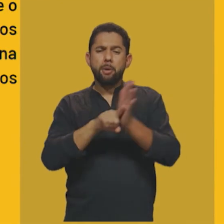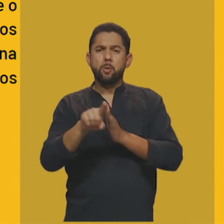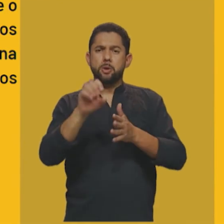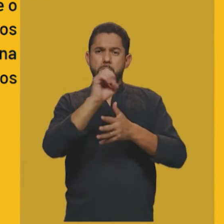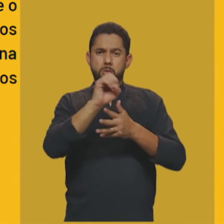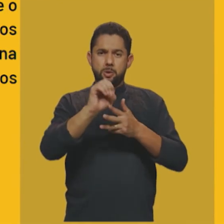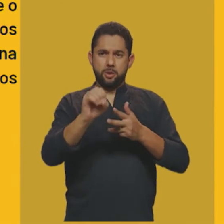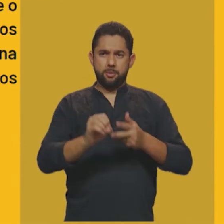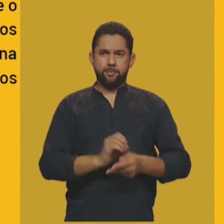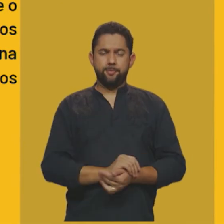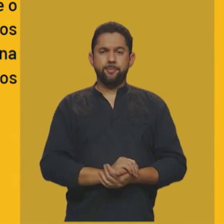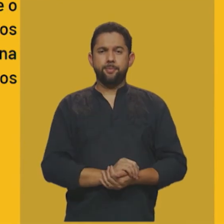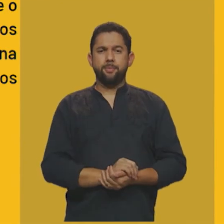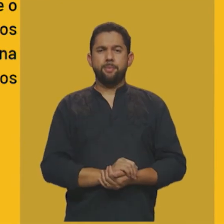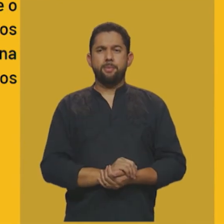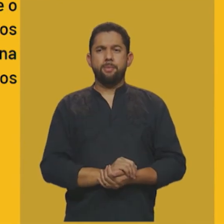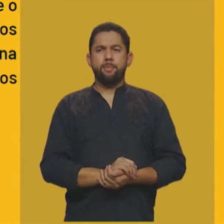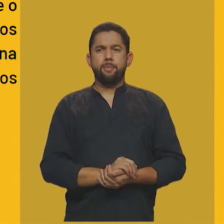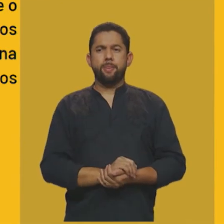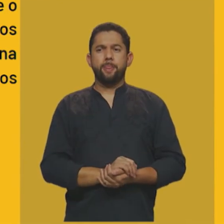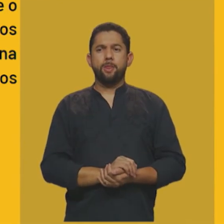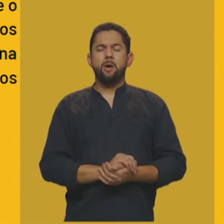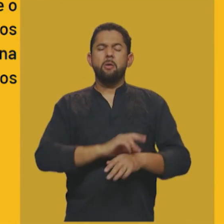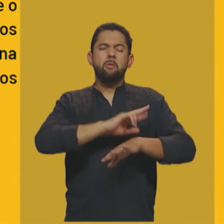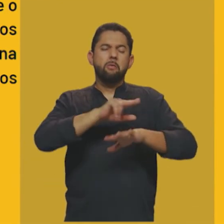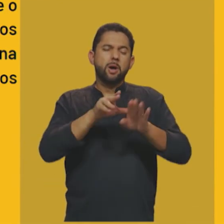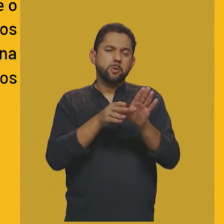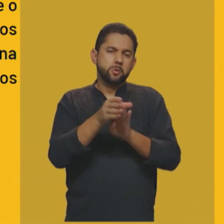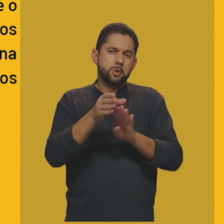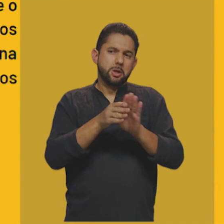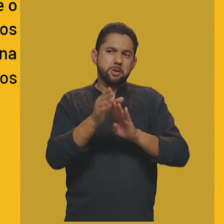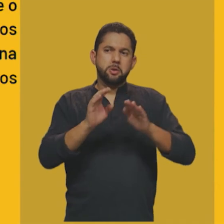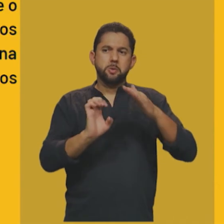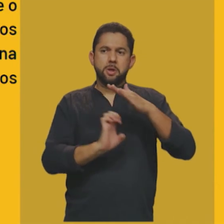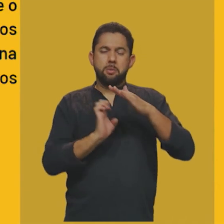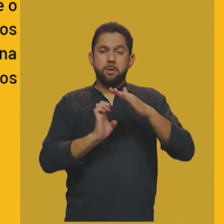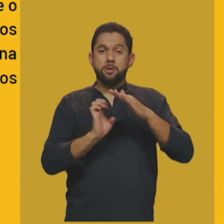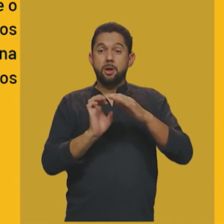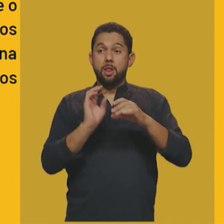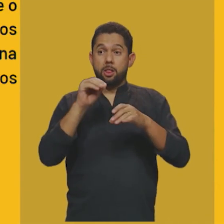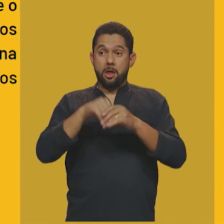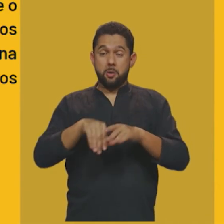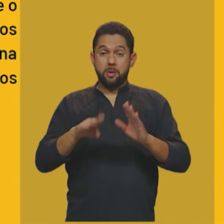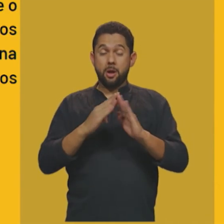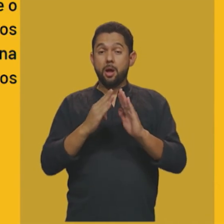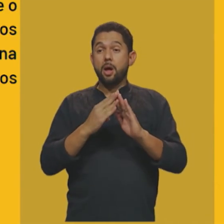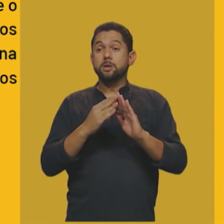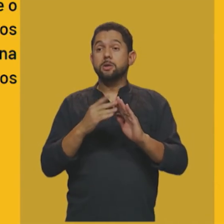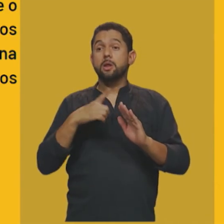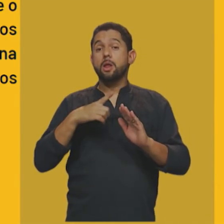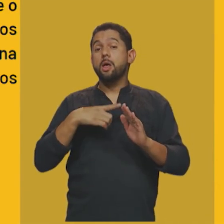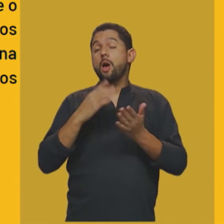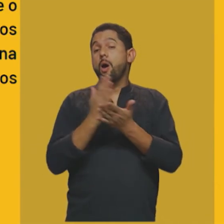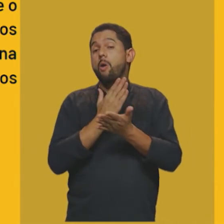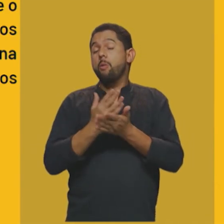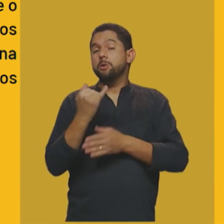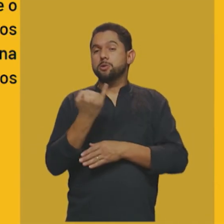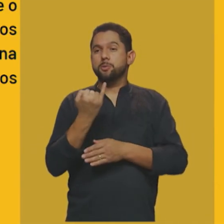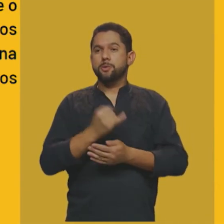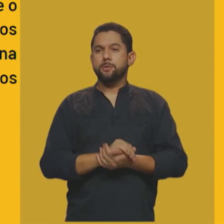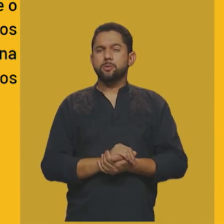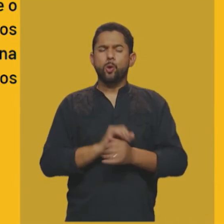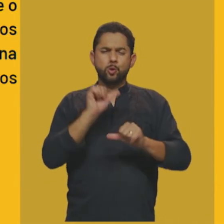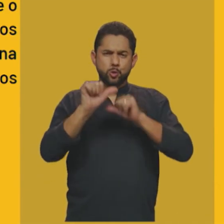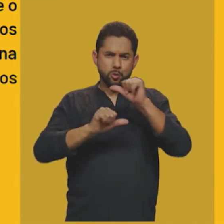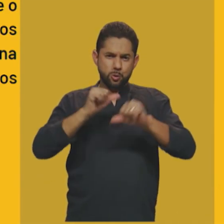inúmeras recomendações dadas para a economia de energia elétrica em uma residência, destacamos as seguintes. Substitua lâmpadas incandescentes